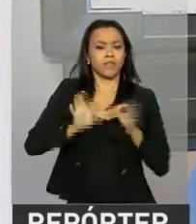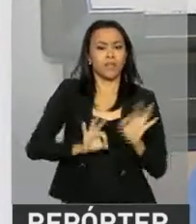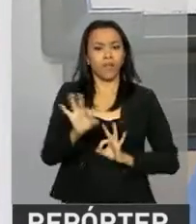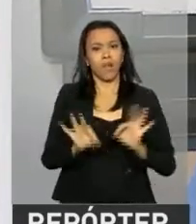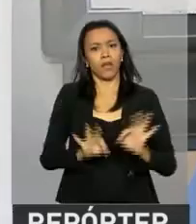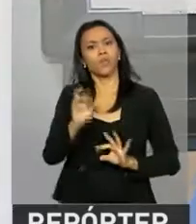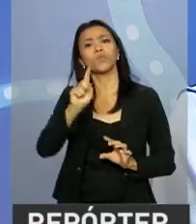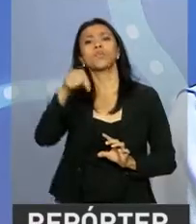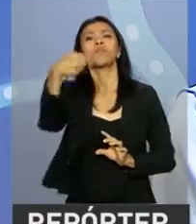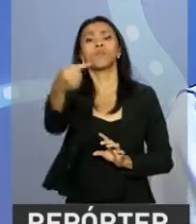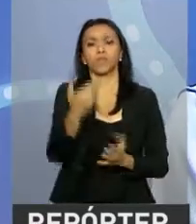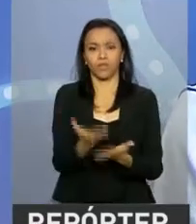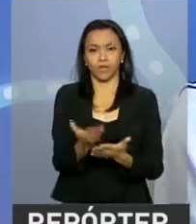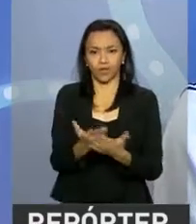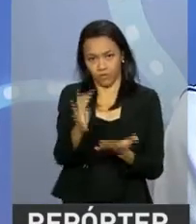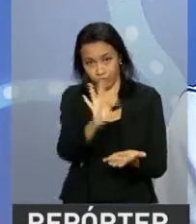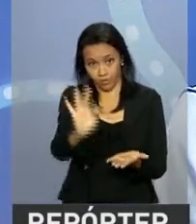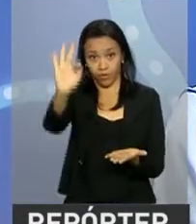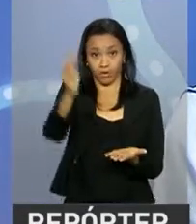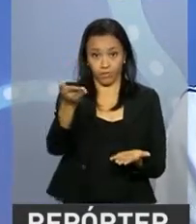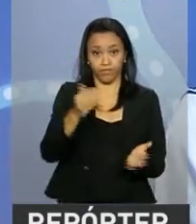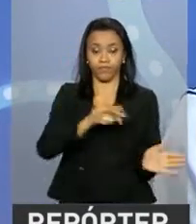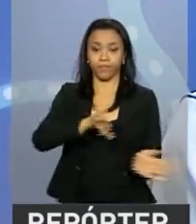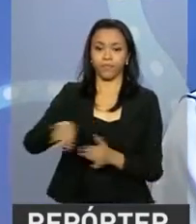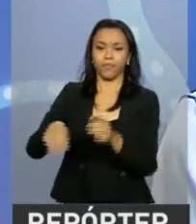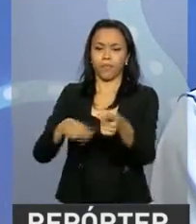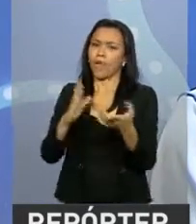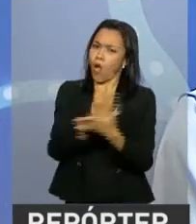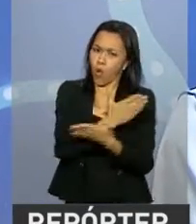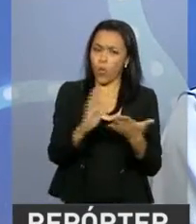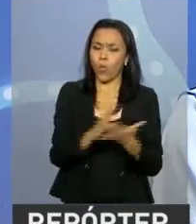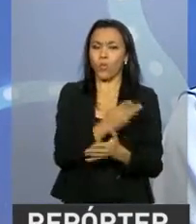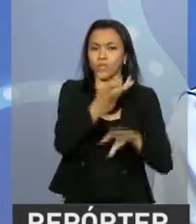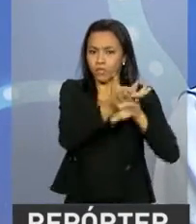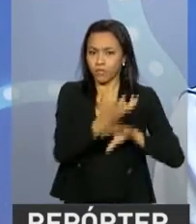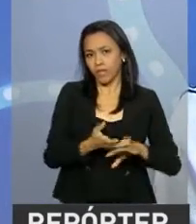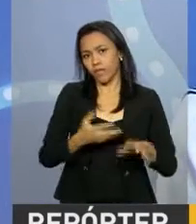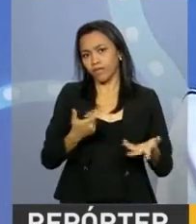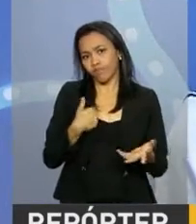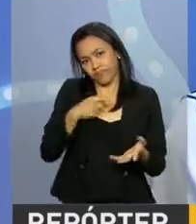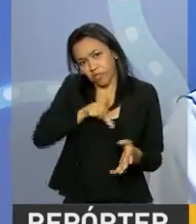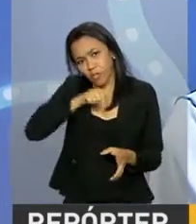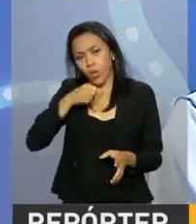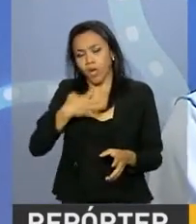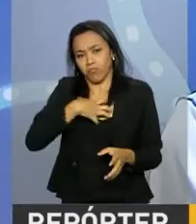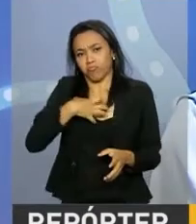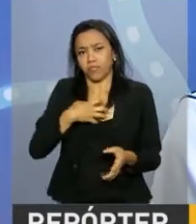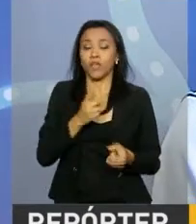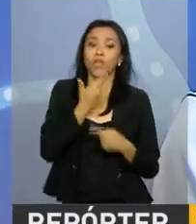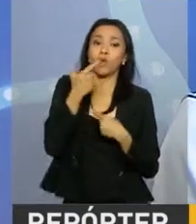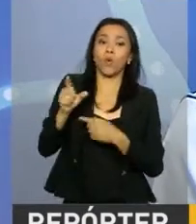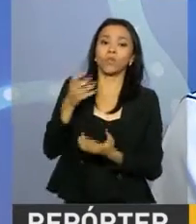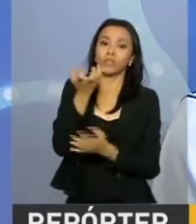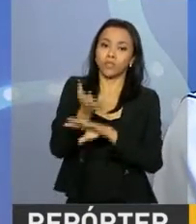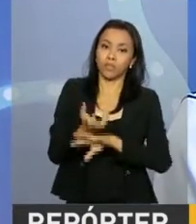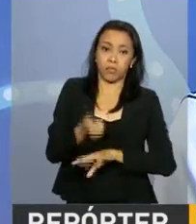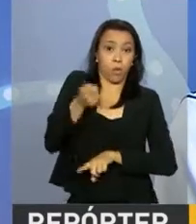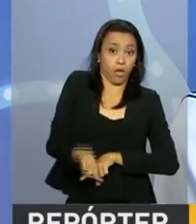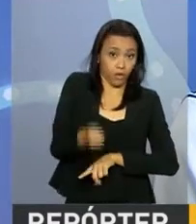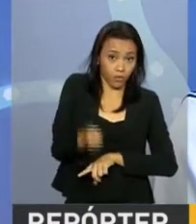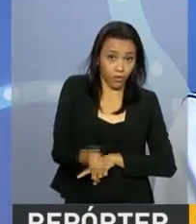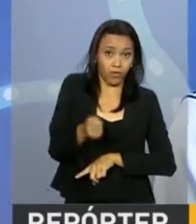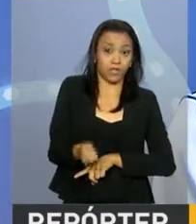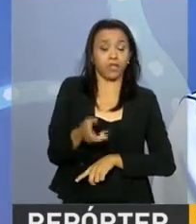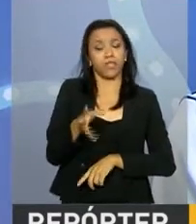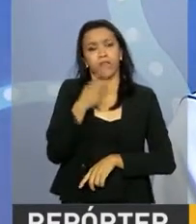para o que vai vir depois. Acho que algumas disciplinas deviam ser optativas mesmo e outras obrigatórias. E essas que eles